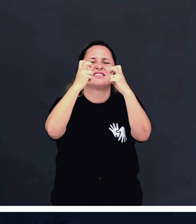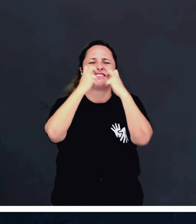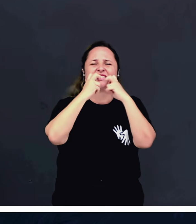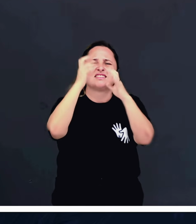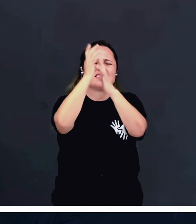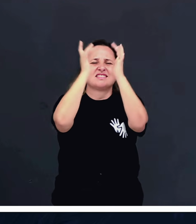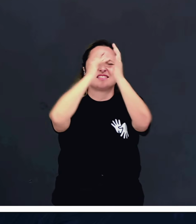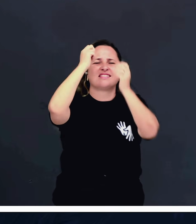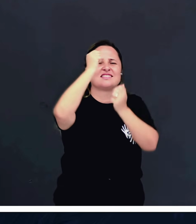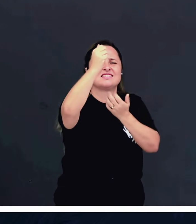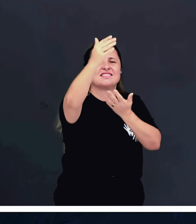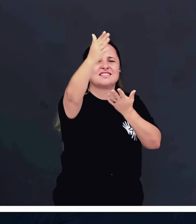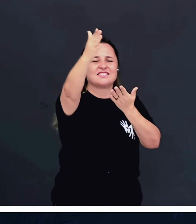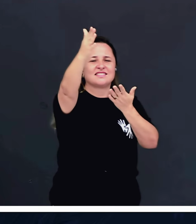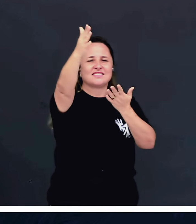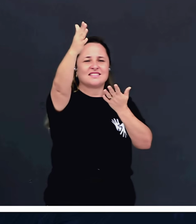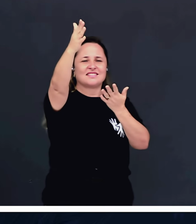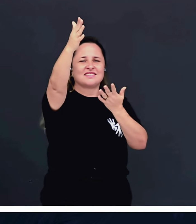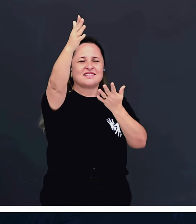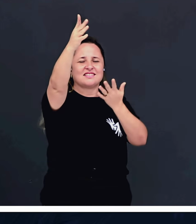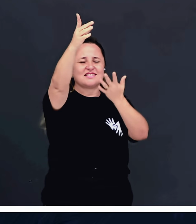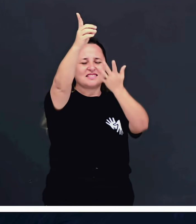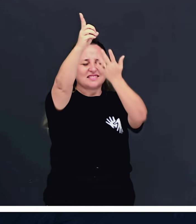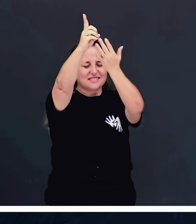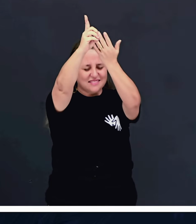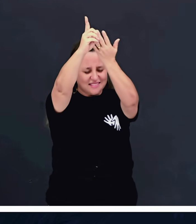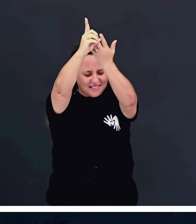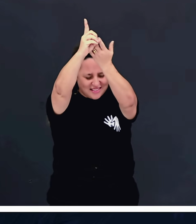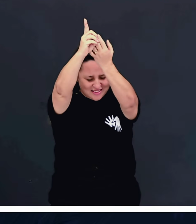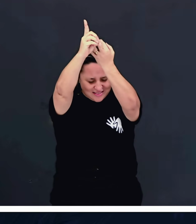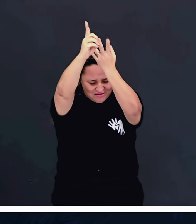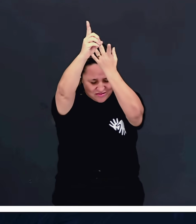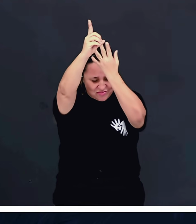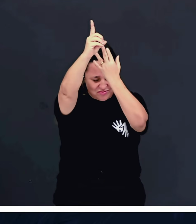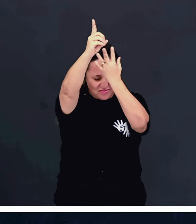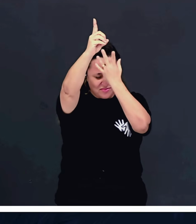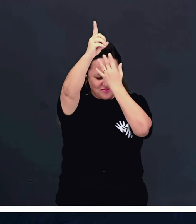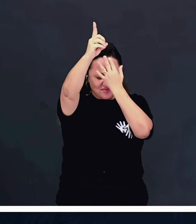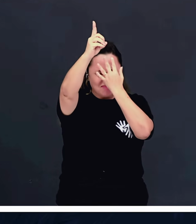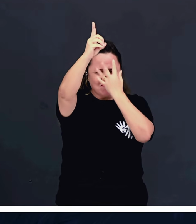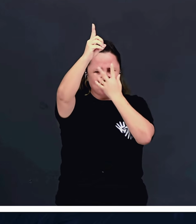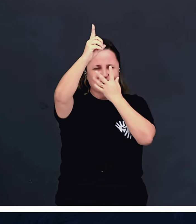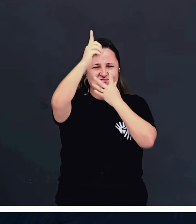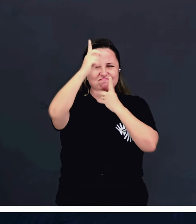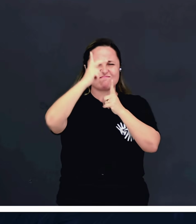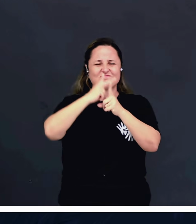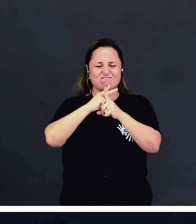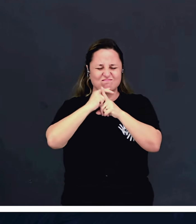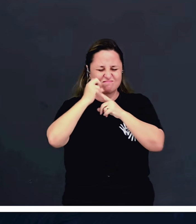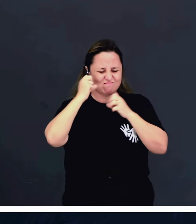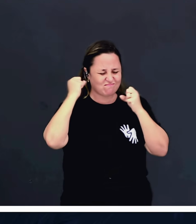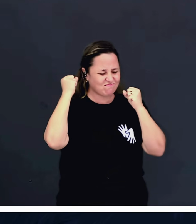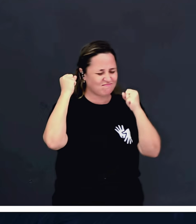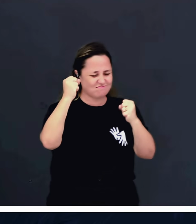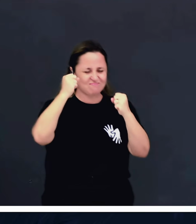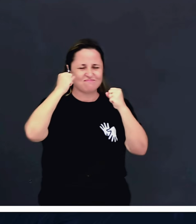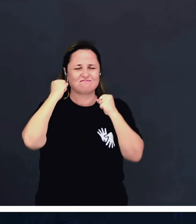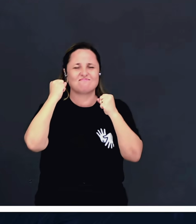multidão eu clamo teu nome, o teu favor eu